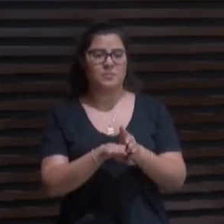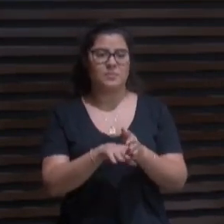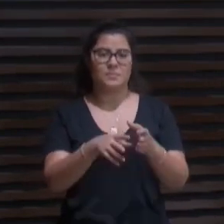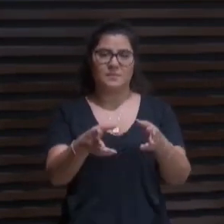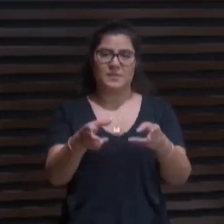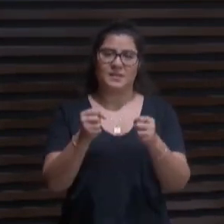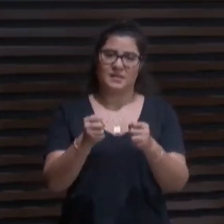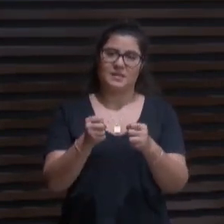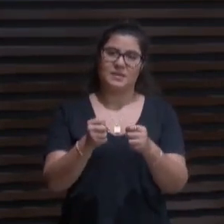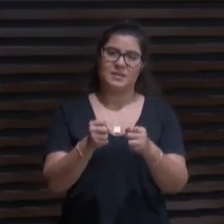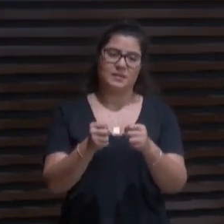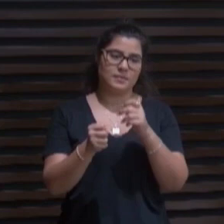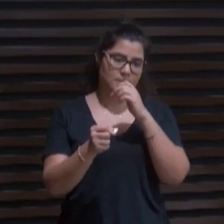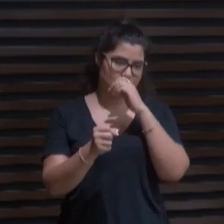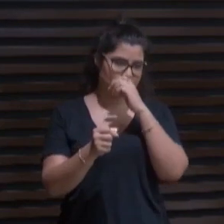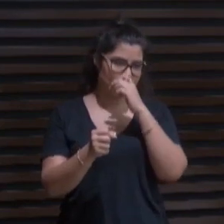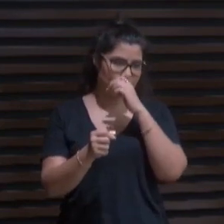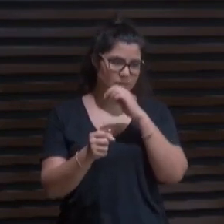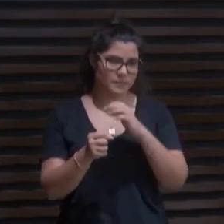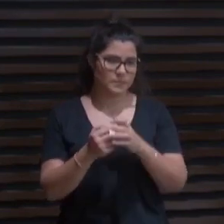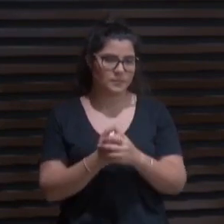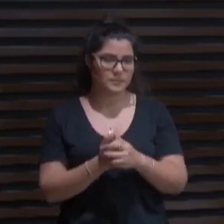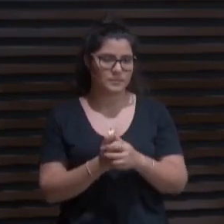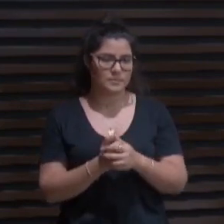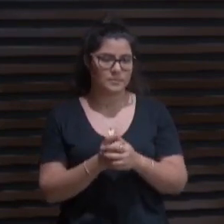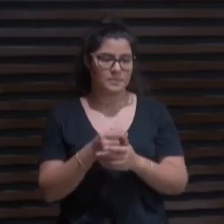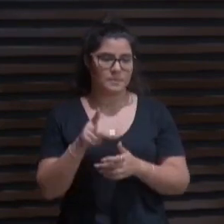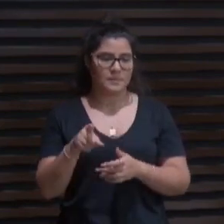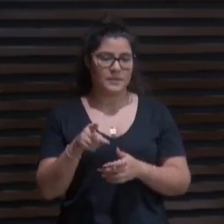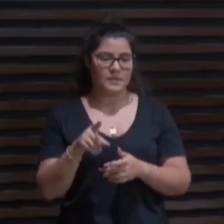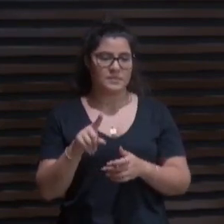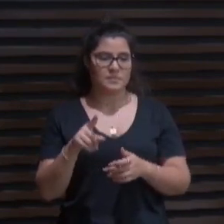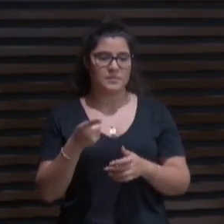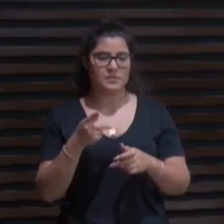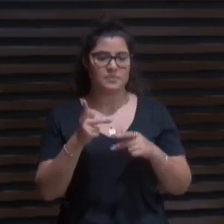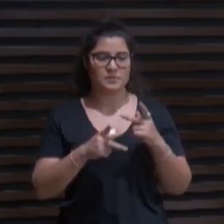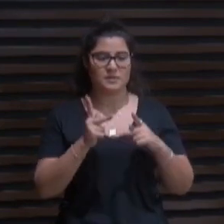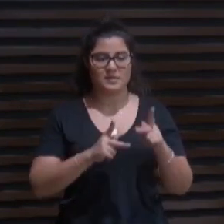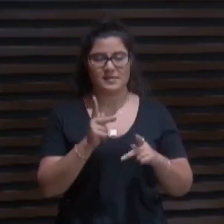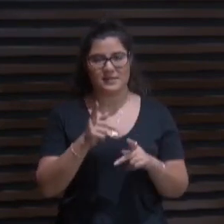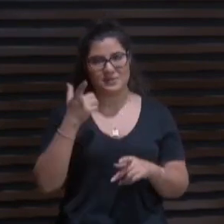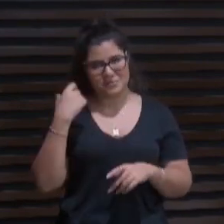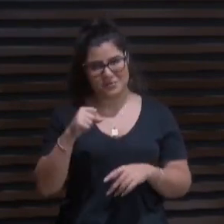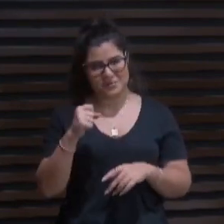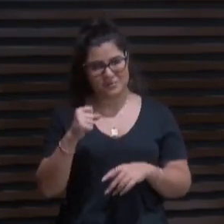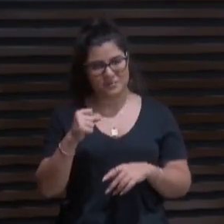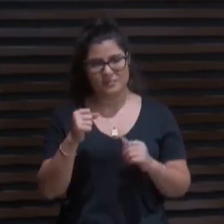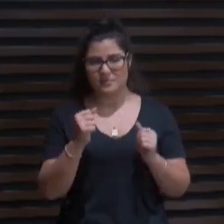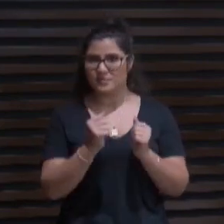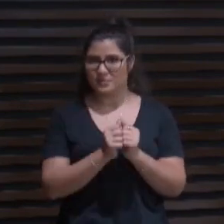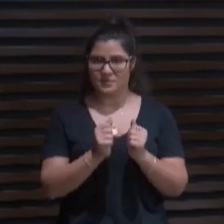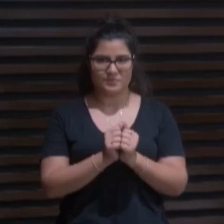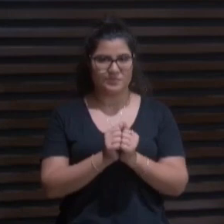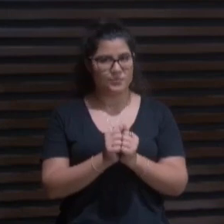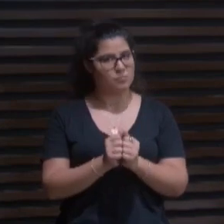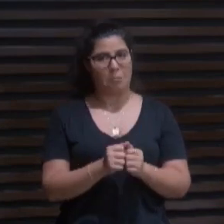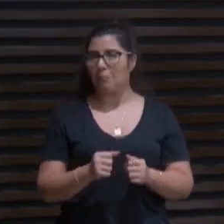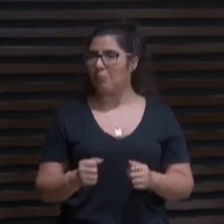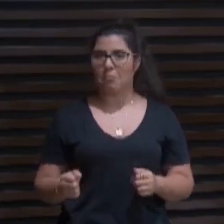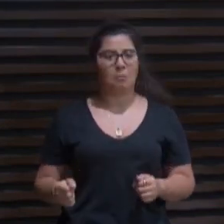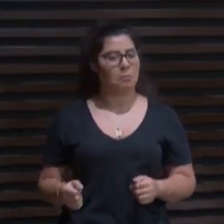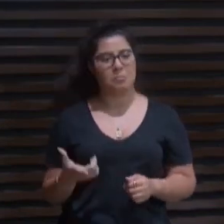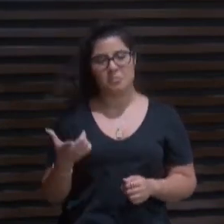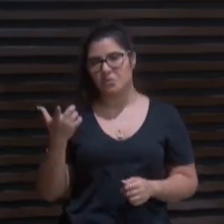né? Mais 1.000 pessoas ganharam com ele e ele não ficou milionário, depois teve que correr atrás do prejuízo. Tirando esse